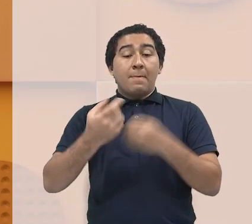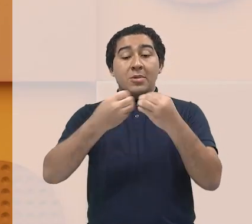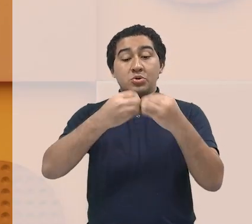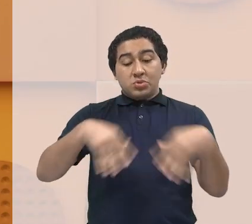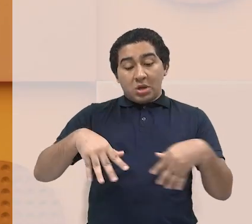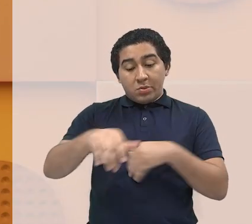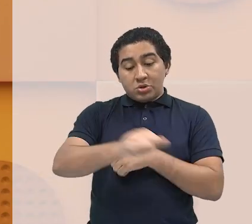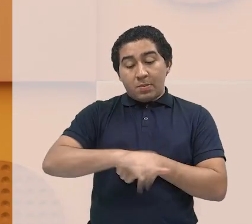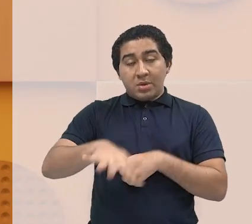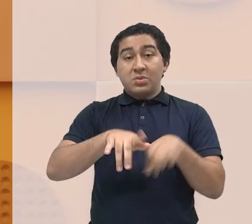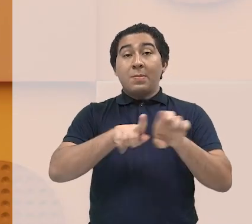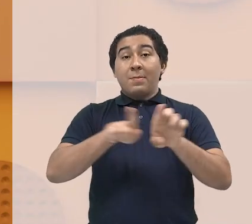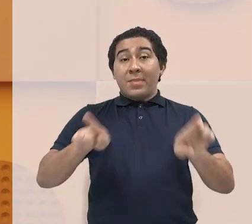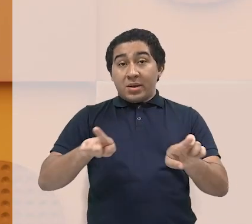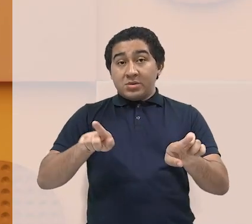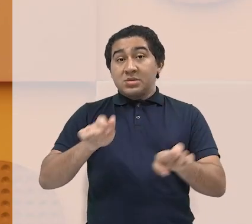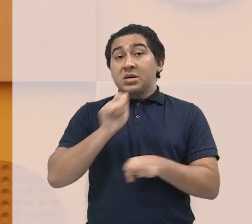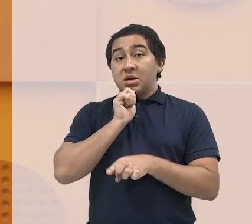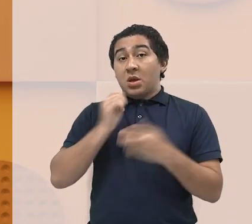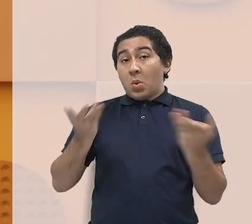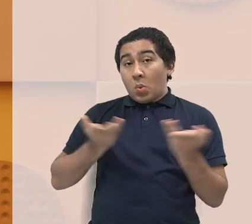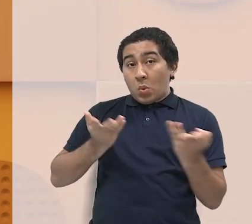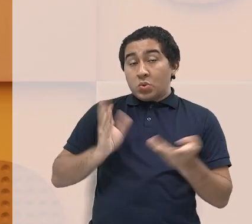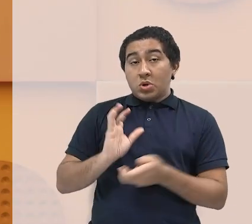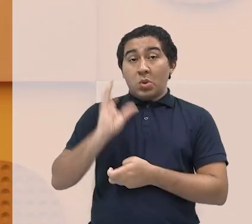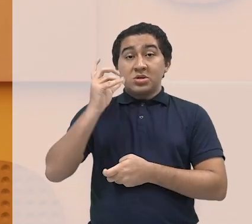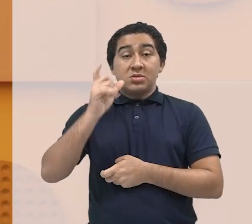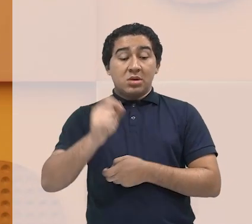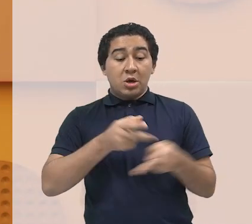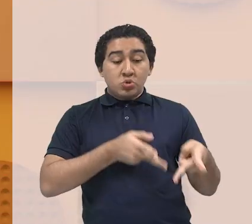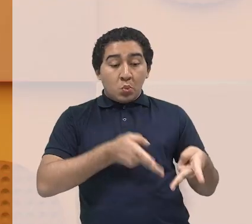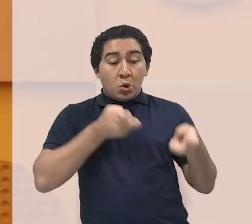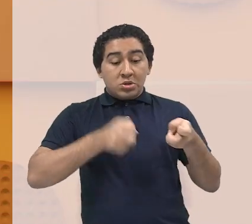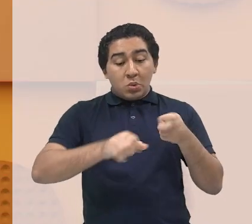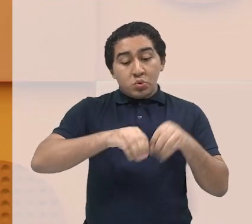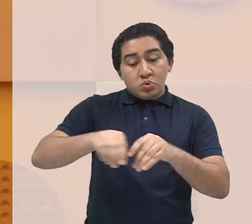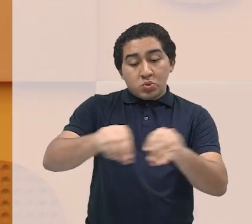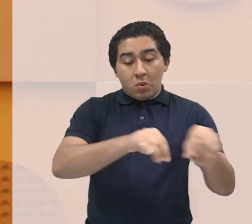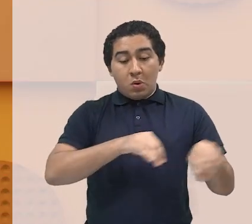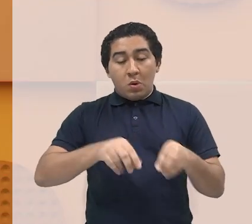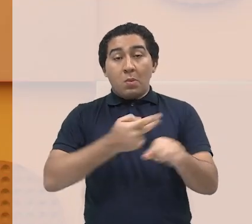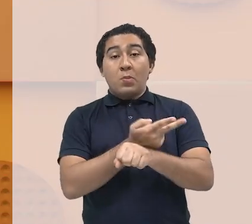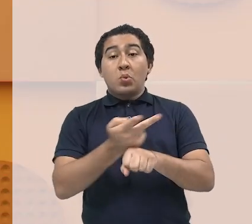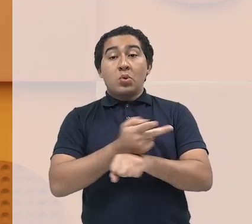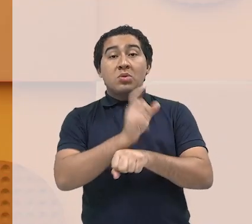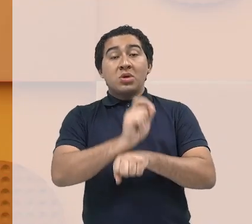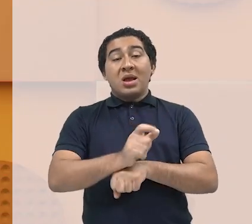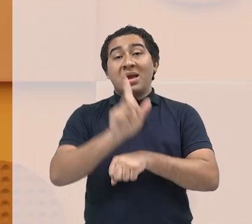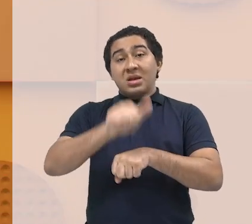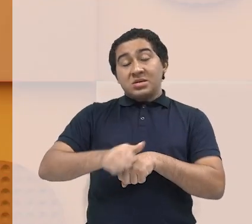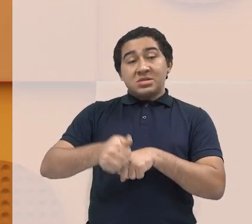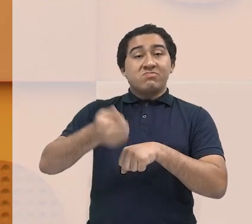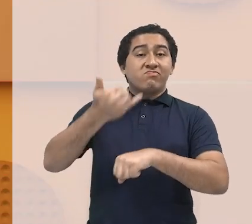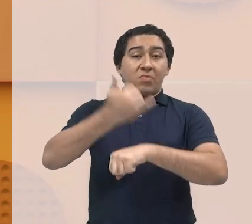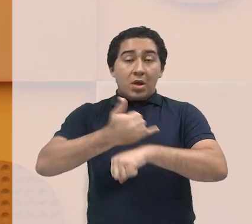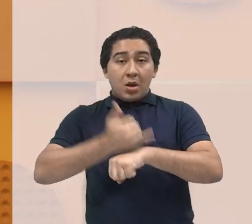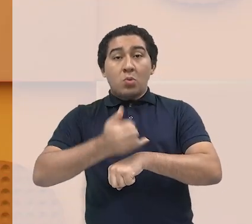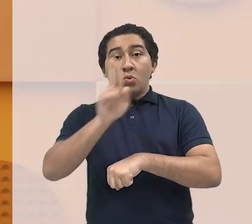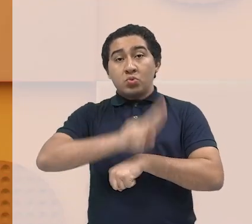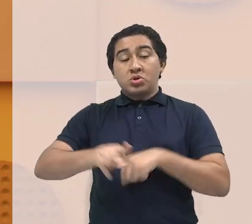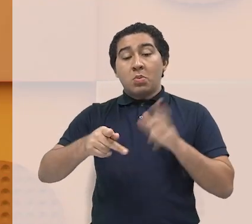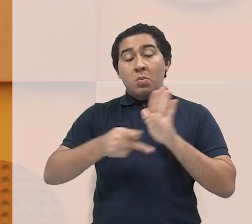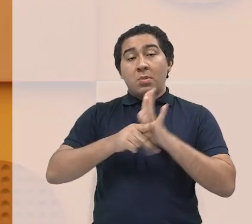ambiental, mas no entanto ainda hoje acontece muito o processo de exploração do solo em busca desses metais que são utilizados